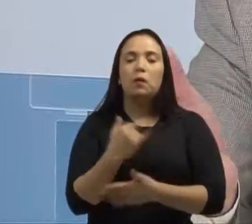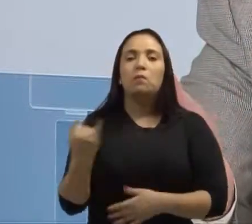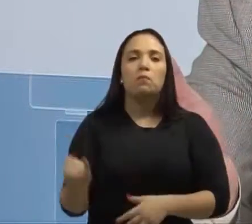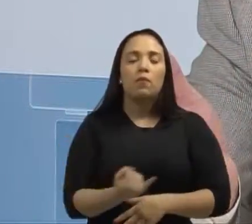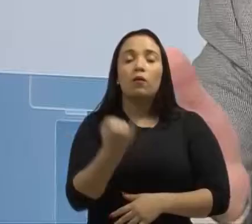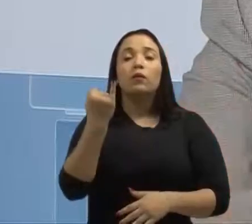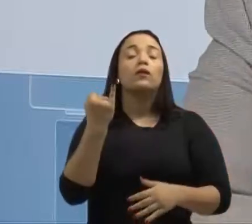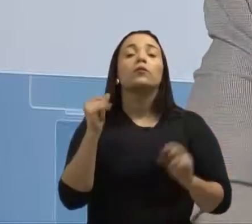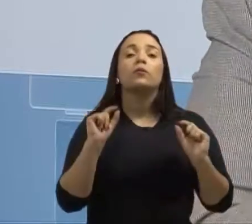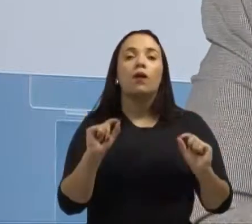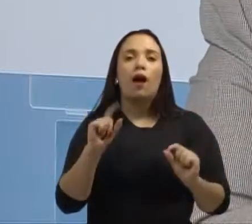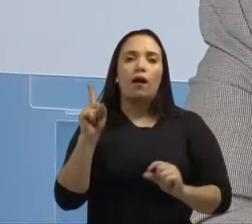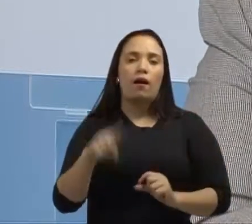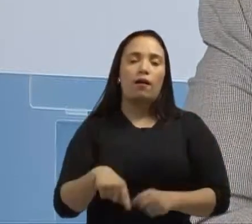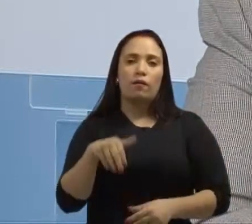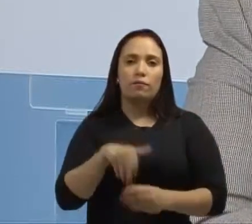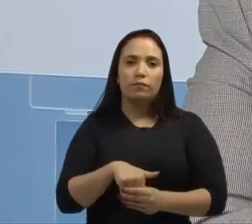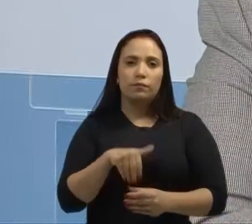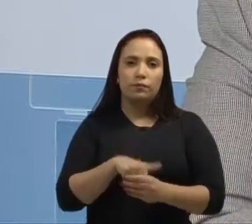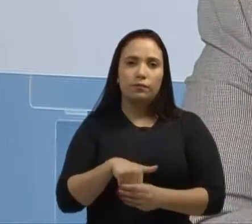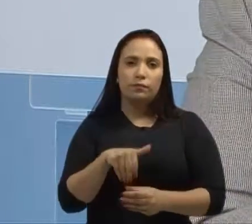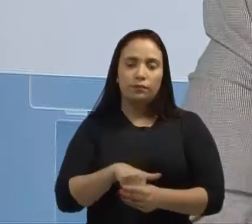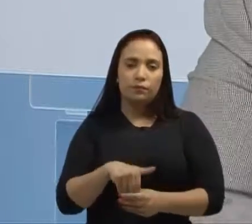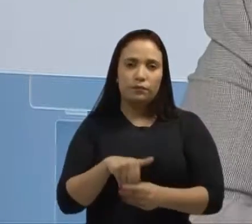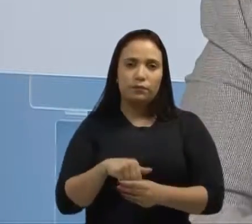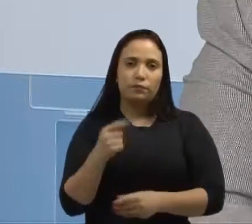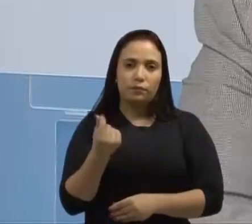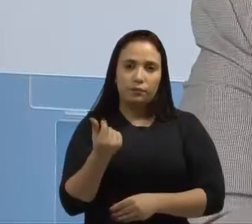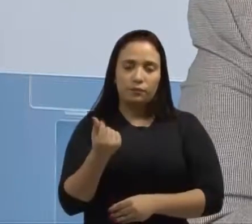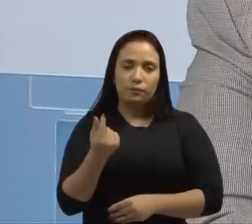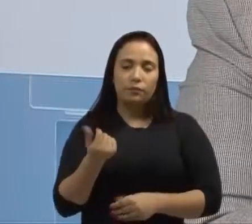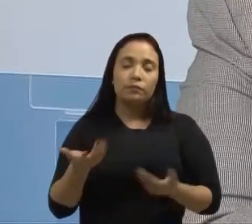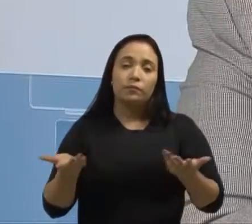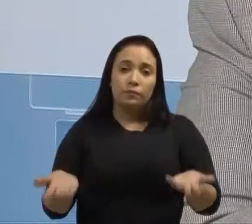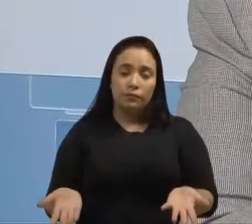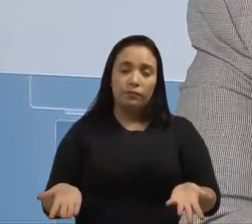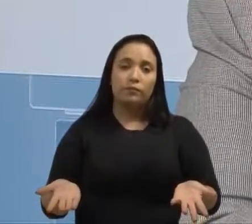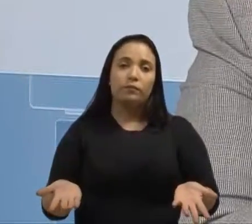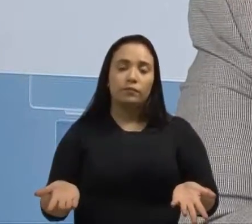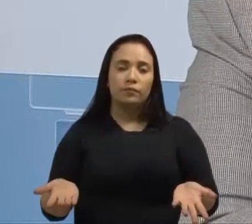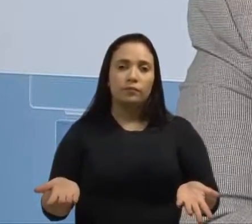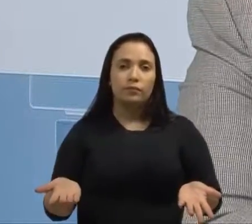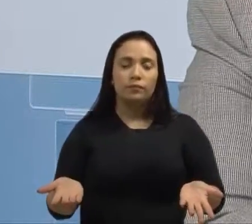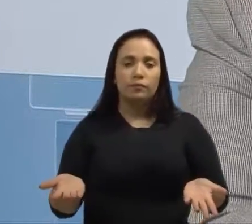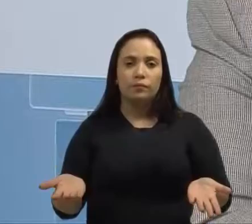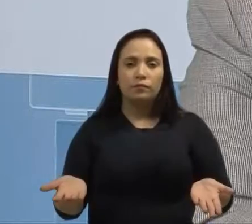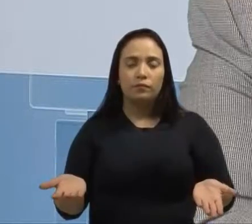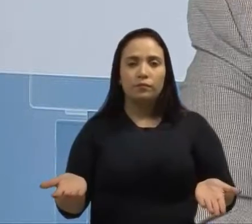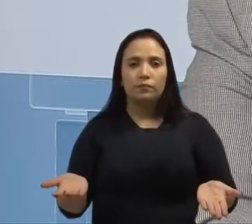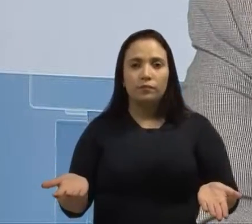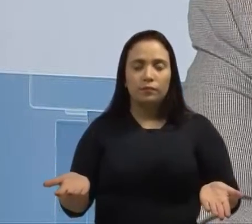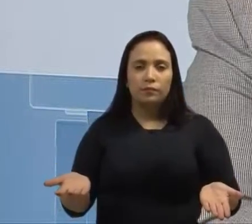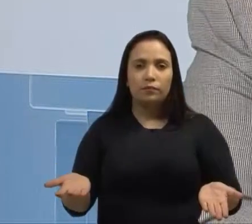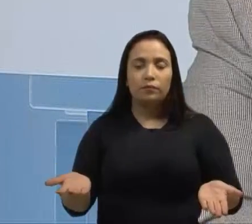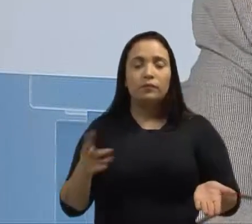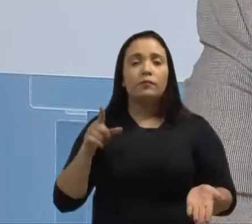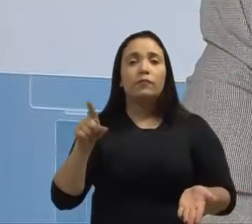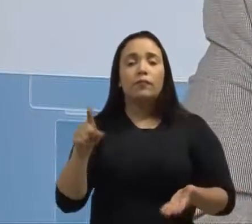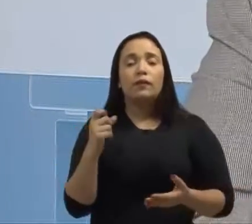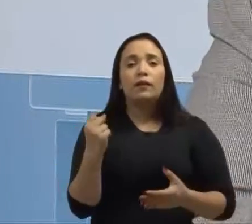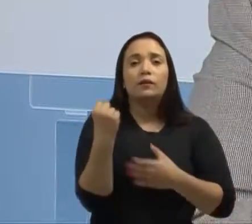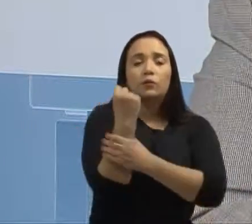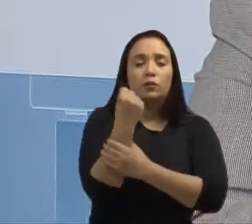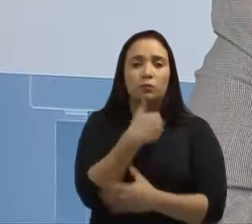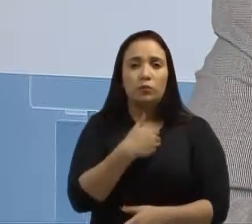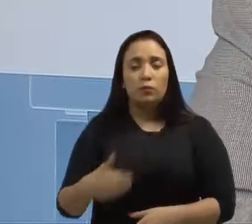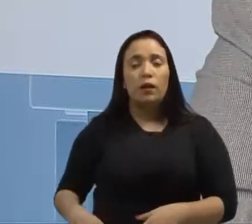importante. Importante é o quê? É reeleição. Por que é que eu acreditei nesse processo em relação que está sendo feito para a segurança pública?